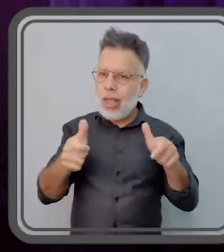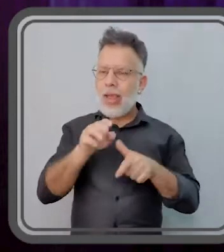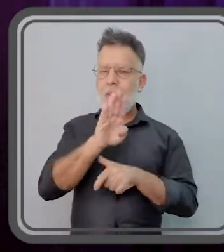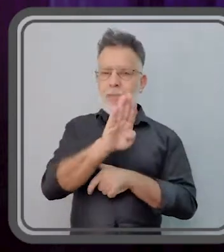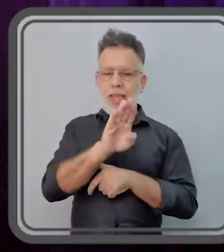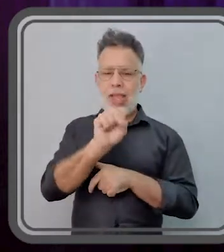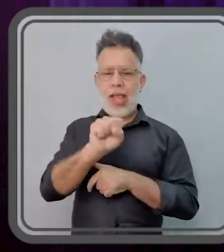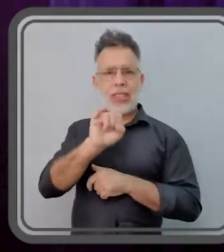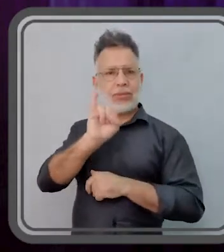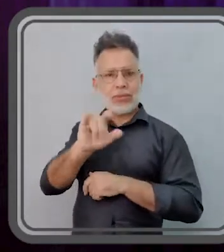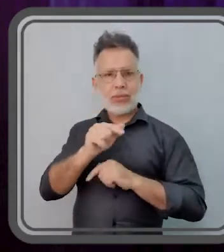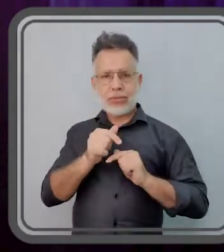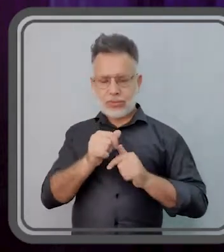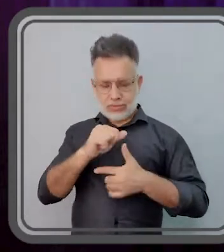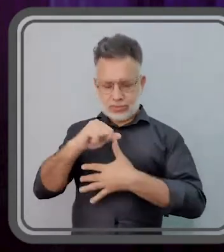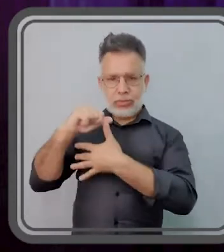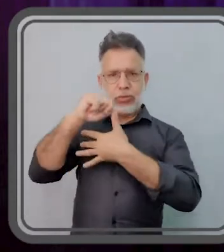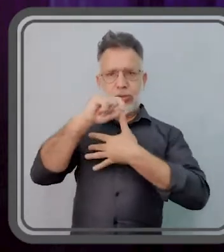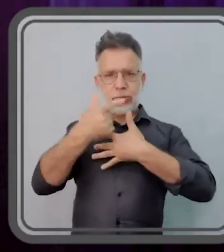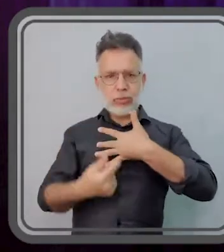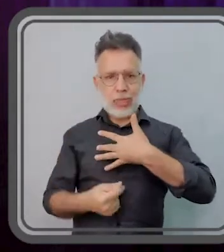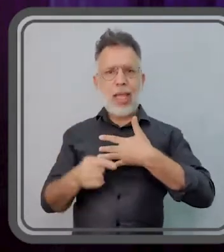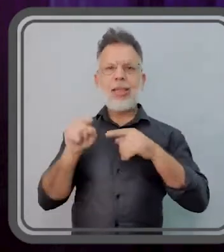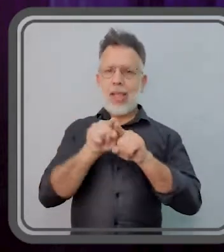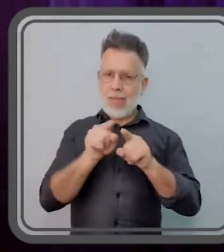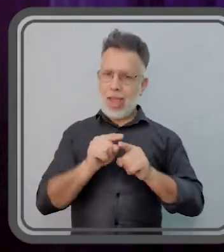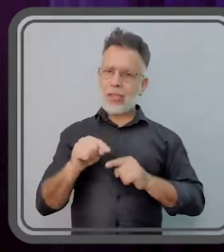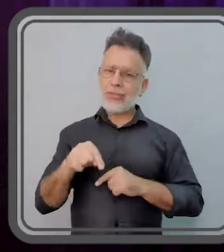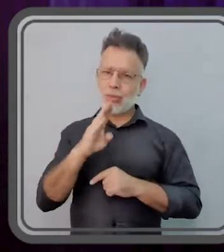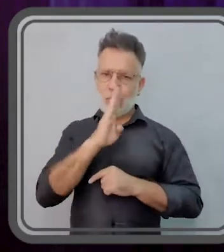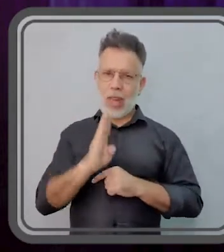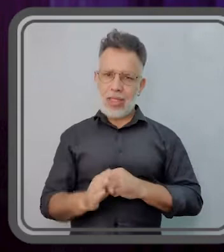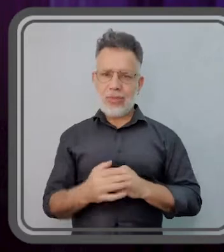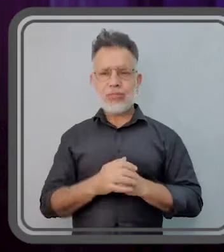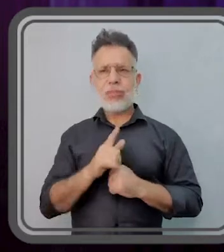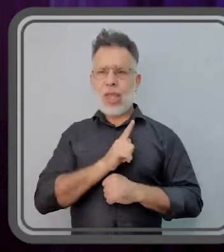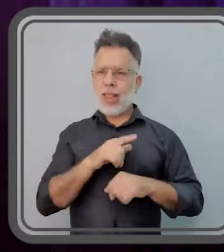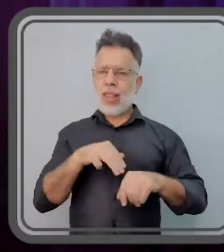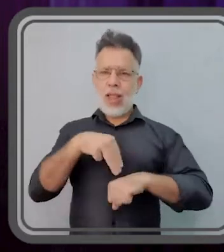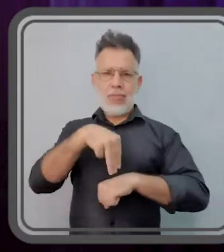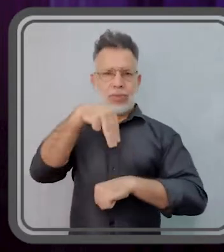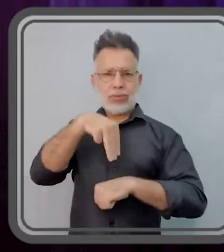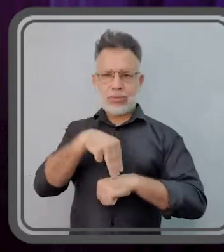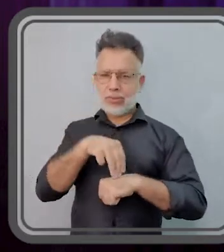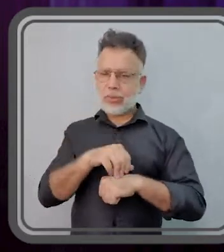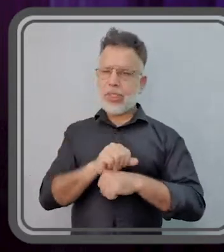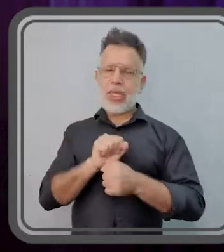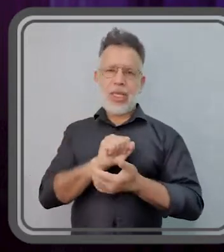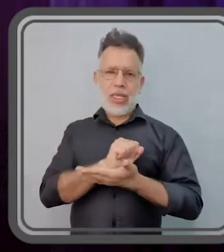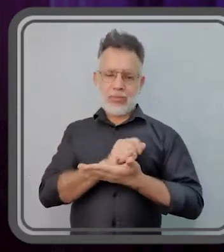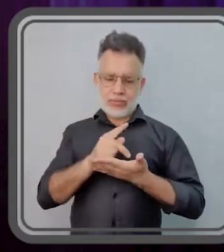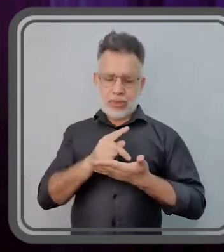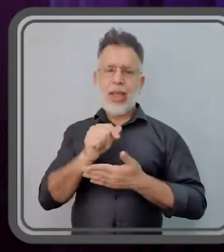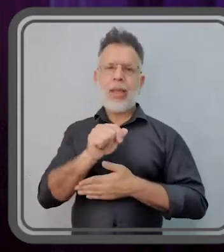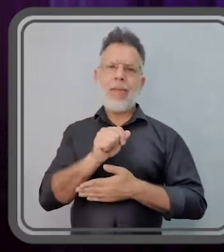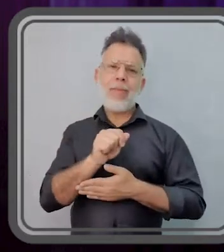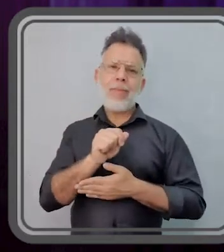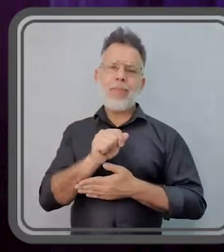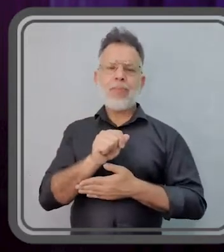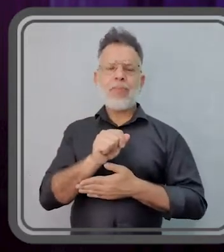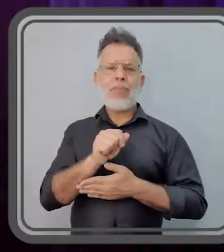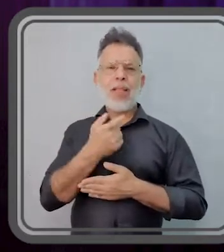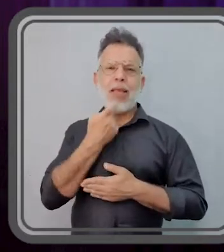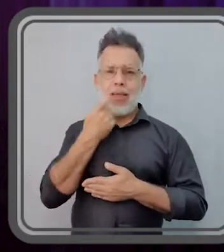para a América Latina, assim como a implementação de estratégia da empresa no Brasil. Tem mestrado em aplicativos de computador pela Índia. Cursou o